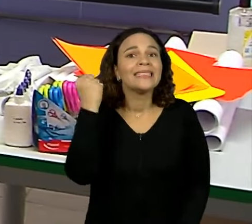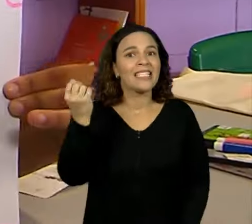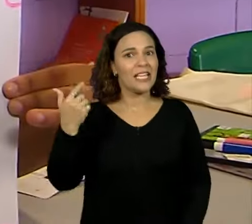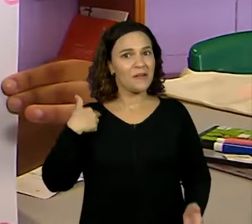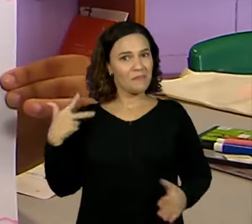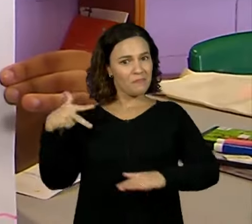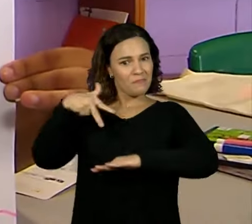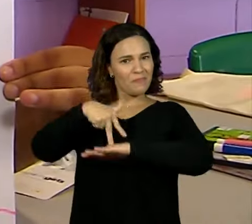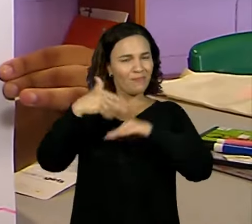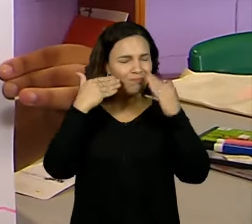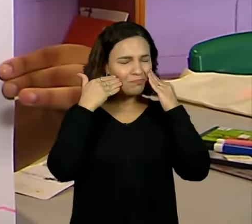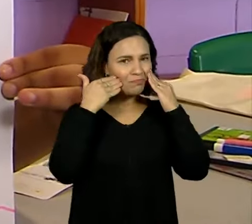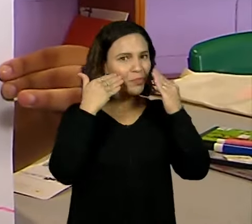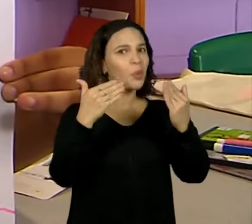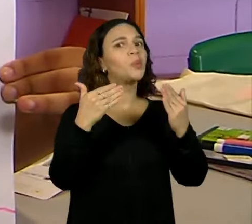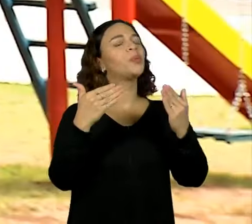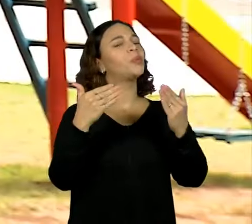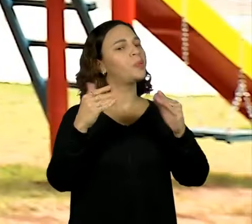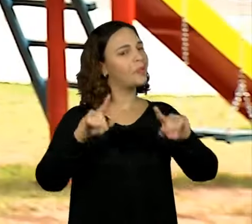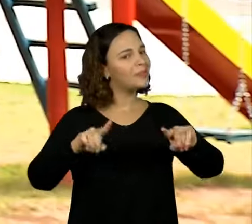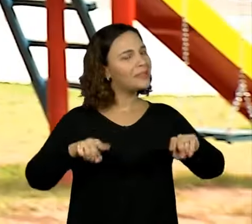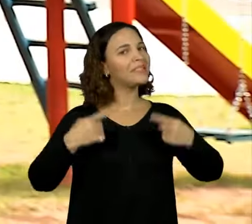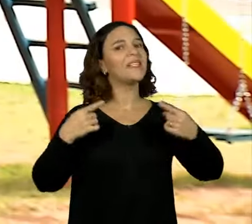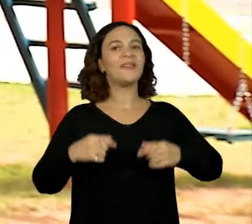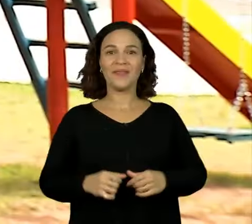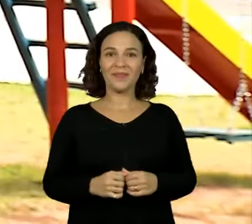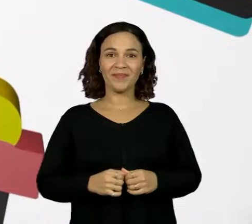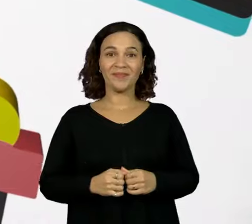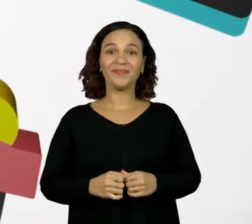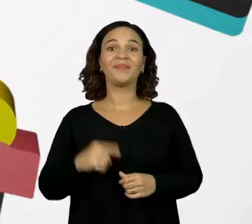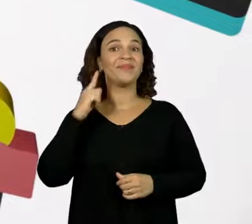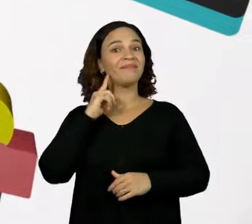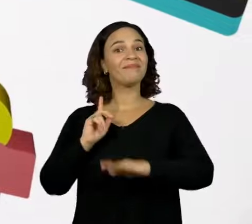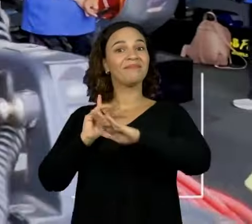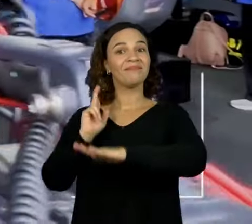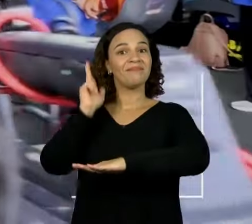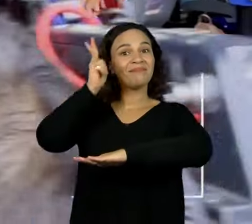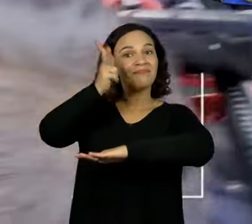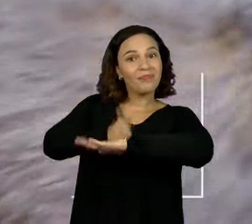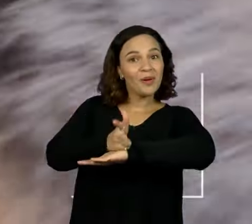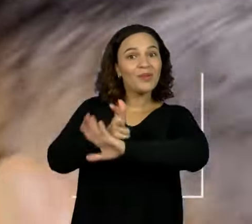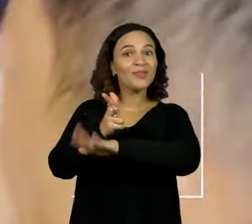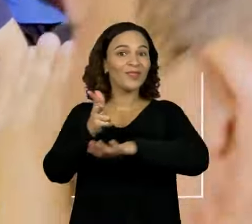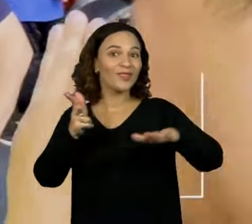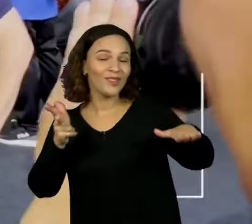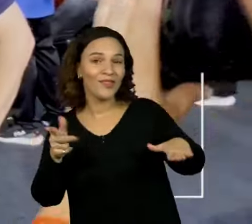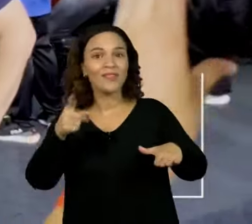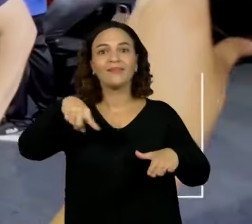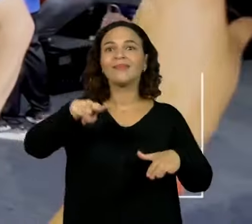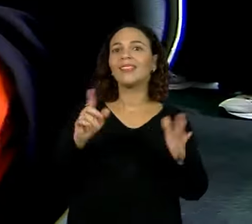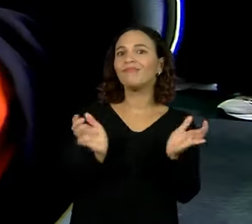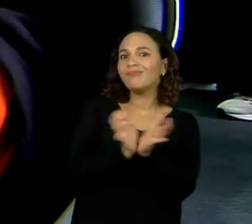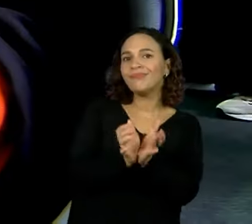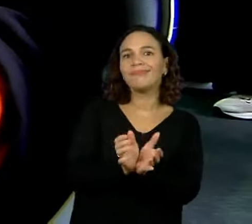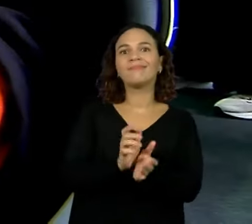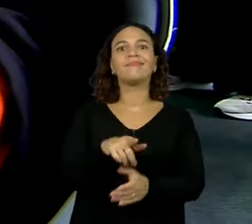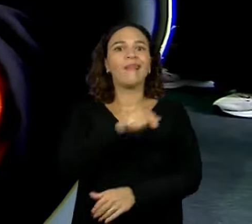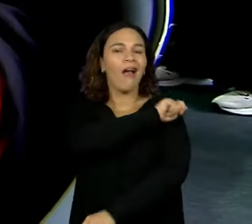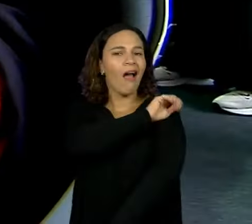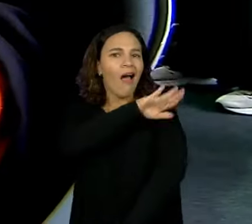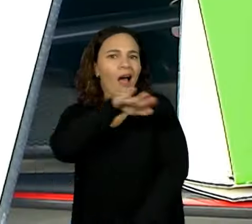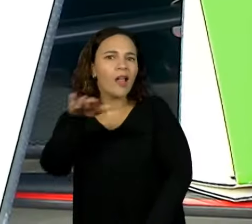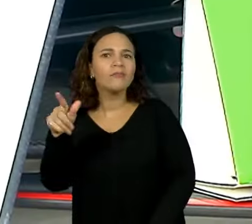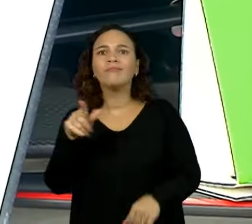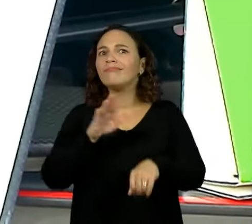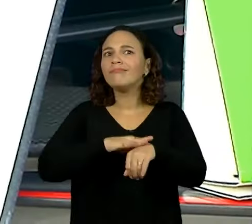na frente é um completo desafio. Imprensa Jovem no Ar, no quadro feito pelos estudantes, vamos